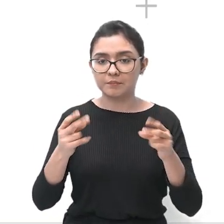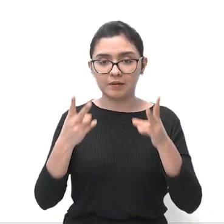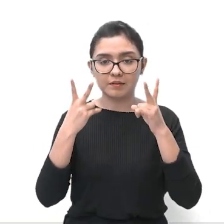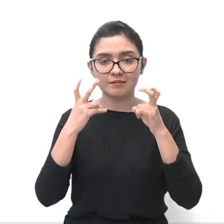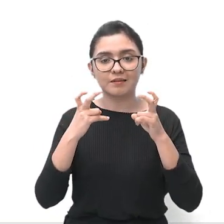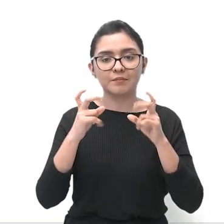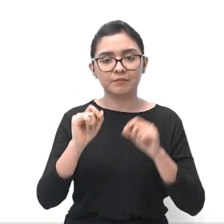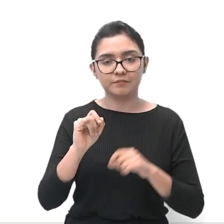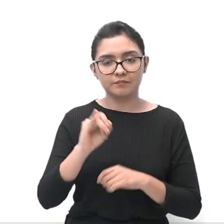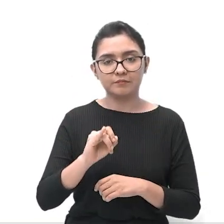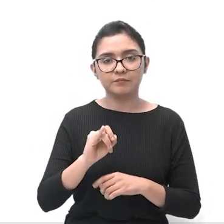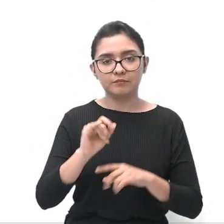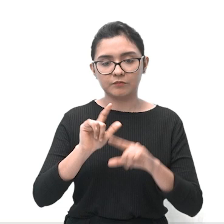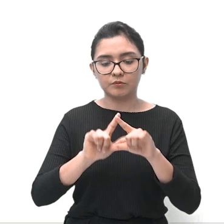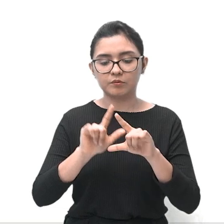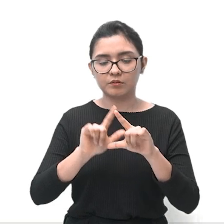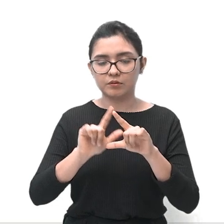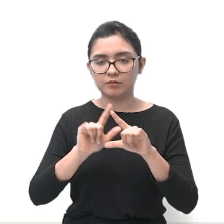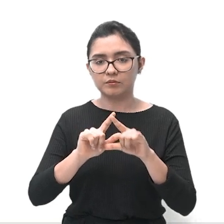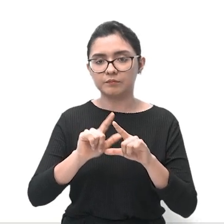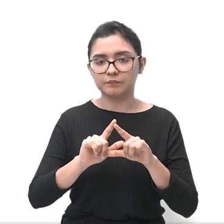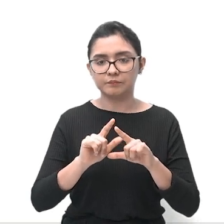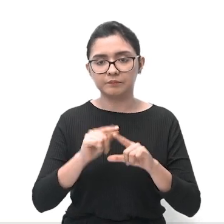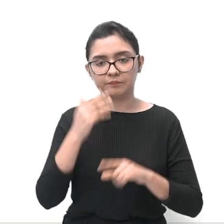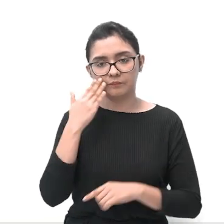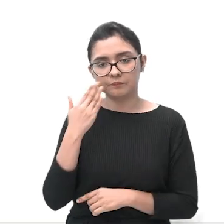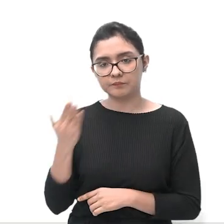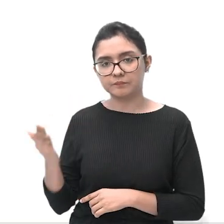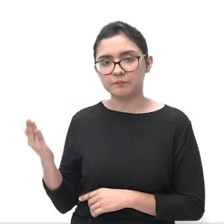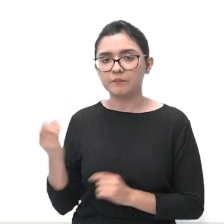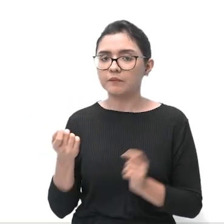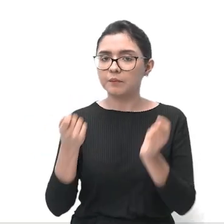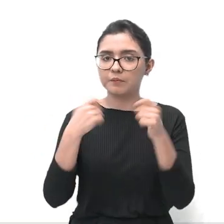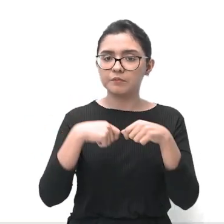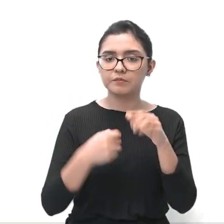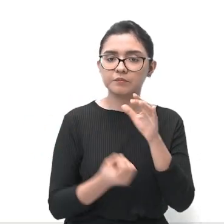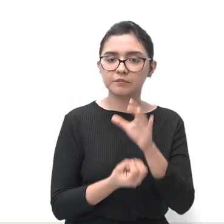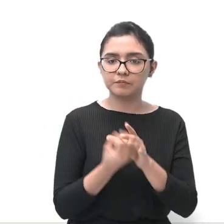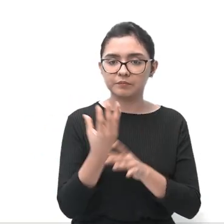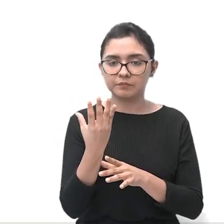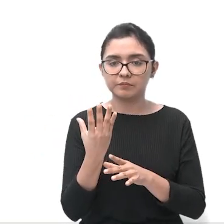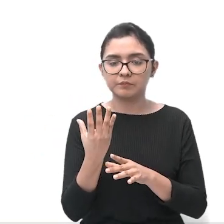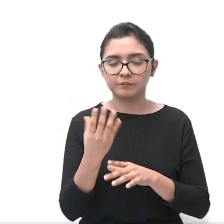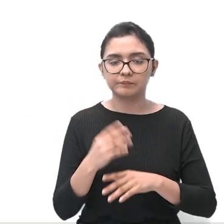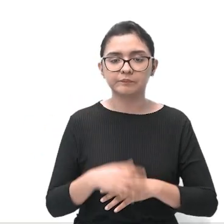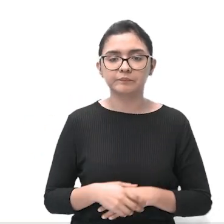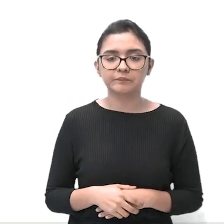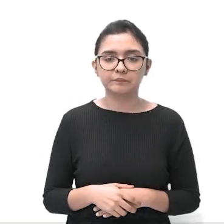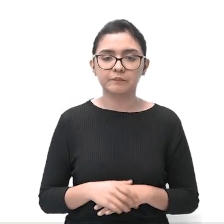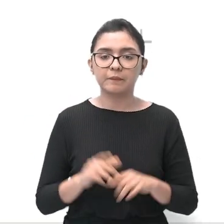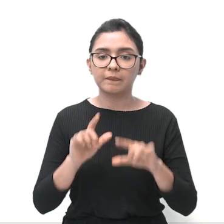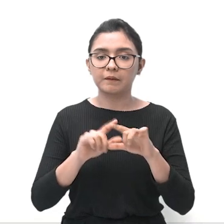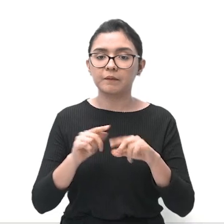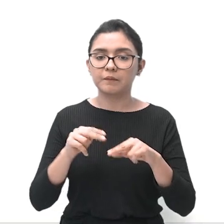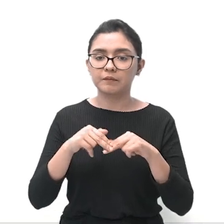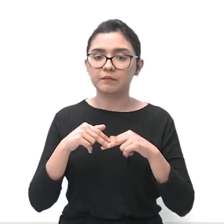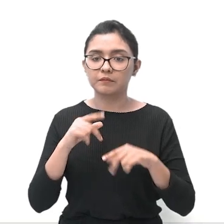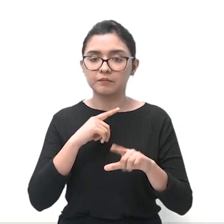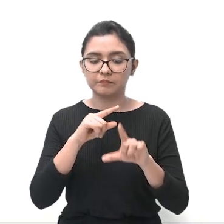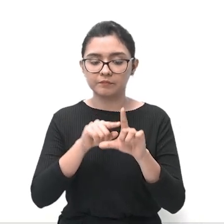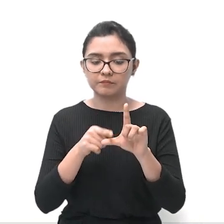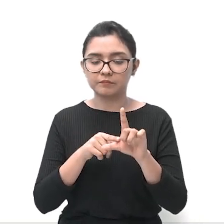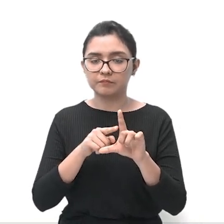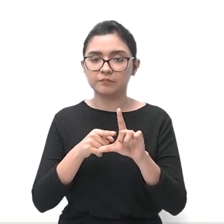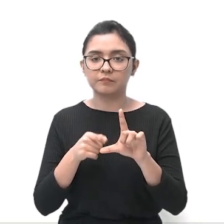triângulo, vamos ter aqui um triângulo obtusângulo, né, com, e ao mesmo tempo escaleno, né, porque tem um ângulo maior que 90